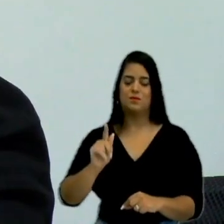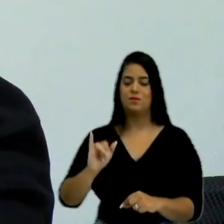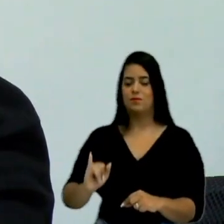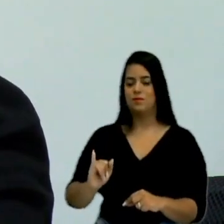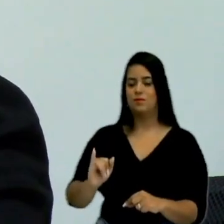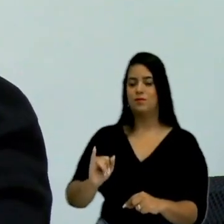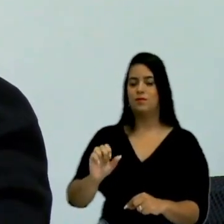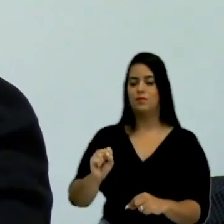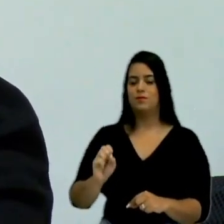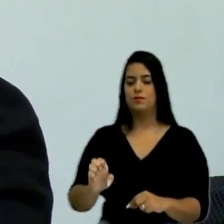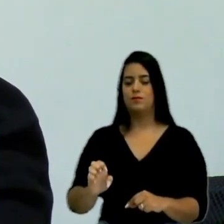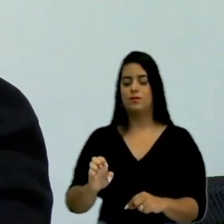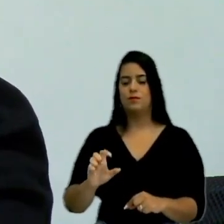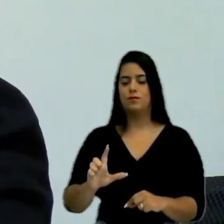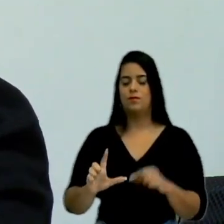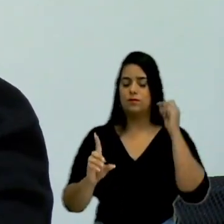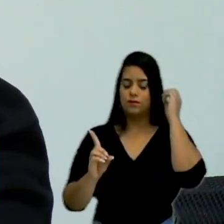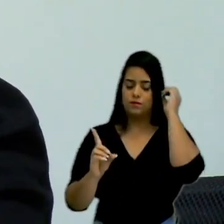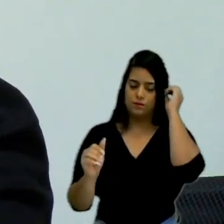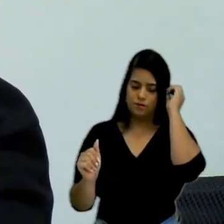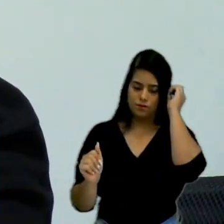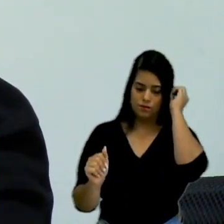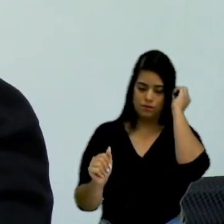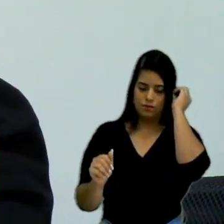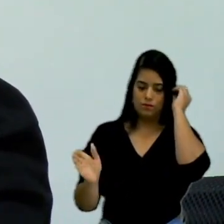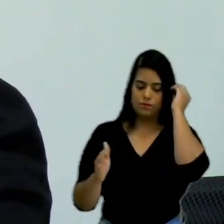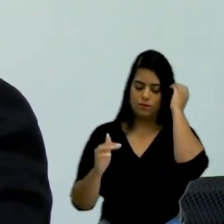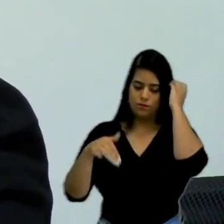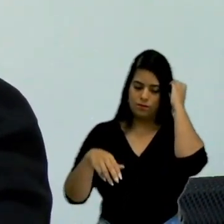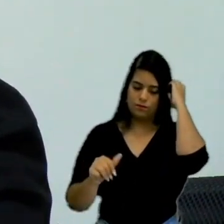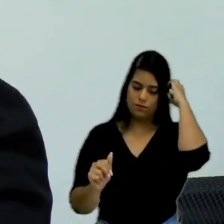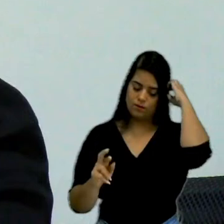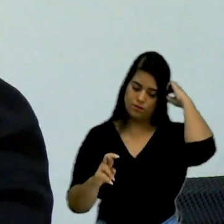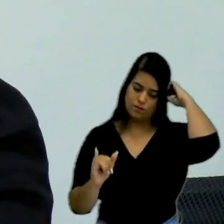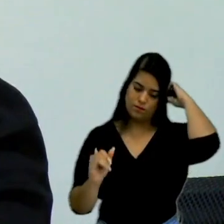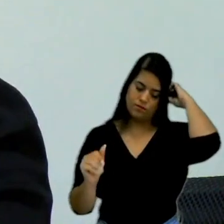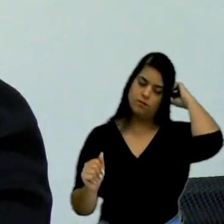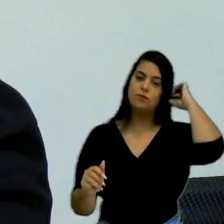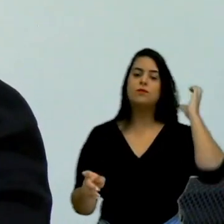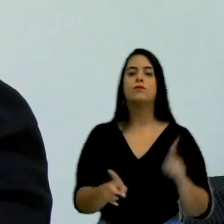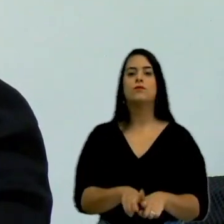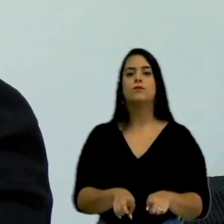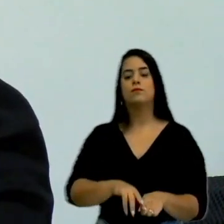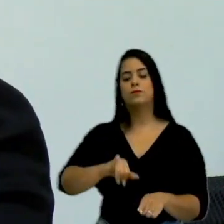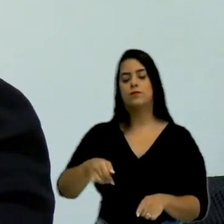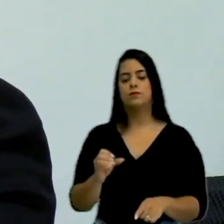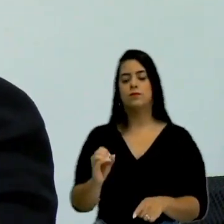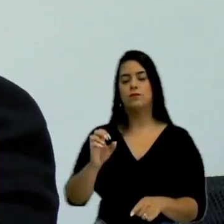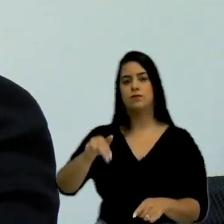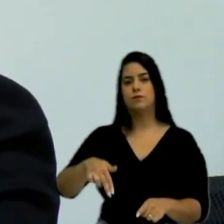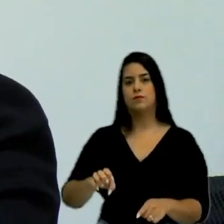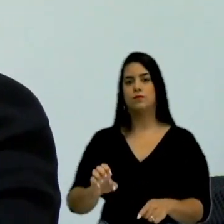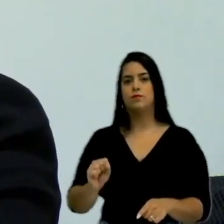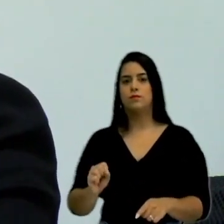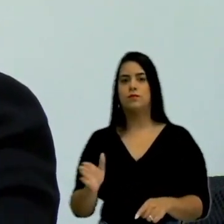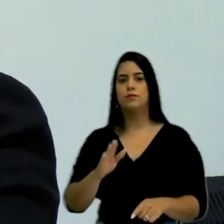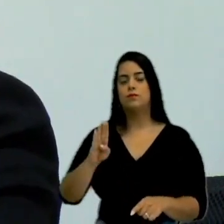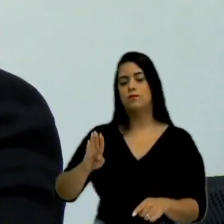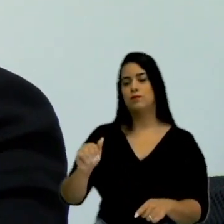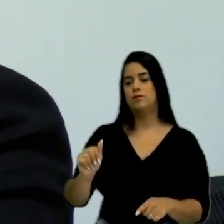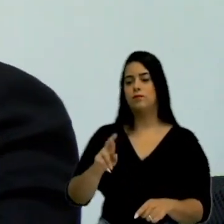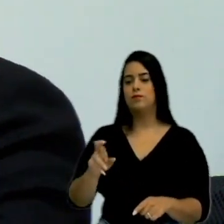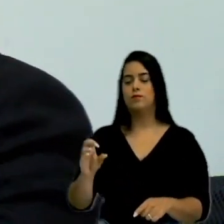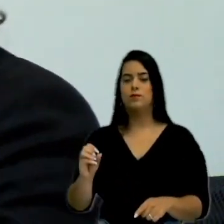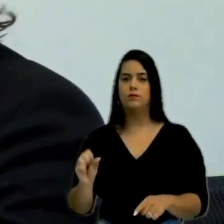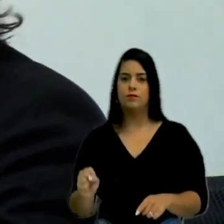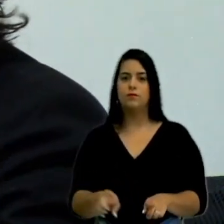Maria Ferreira, lá da comunidade do Gama, a Jonas Barros, a